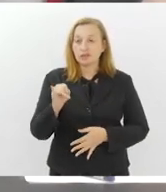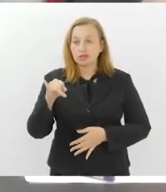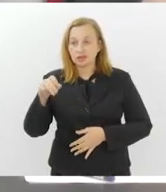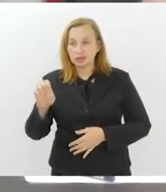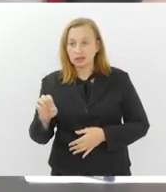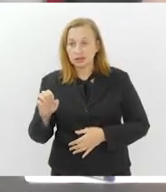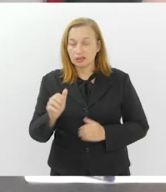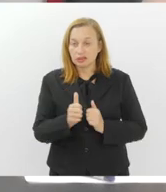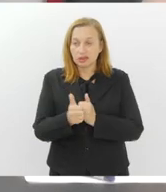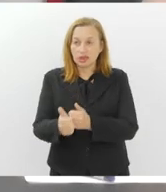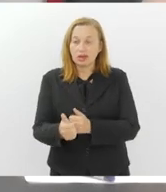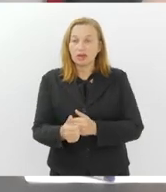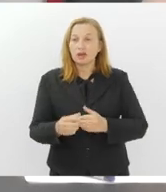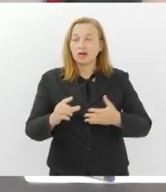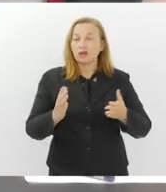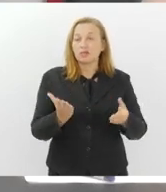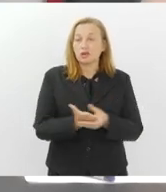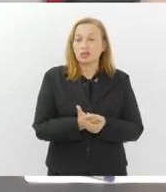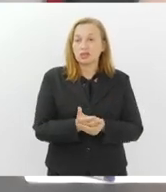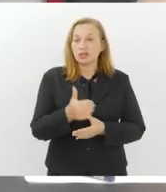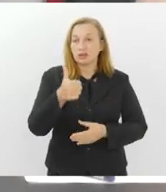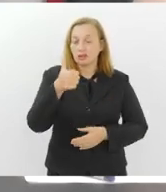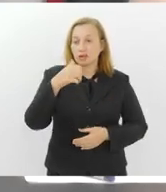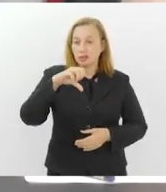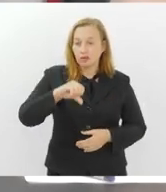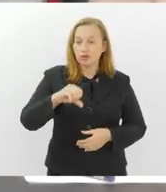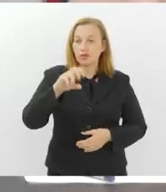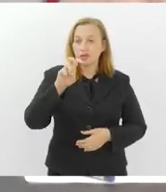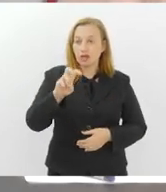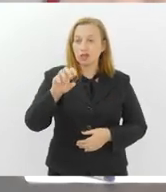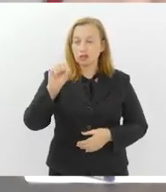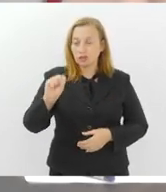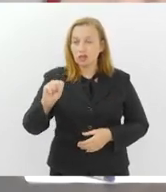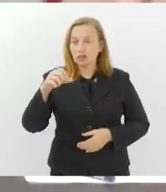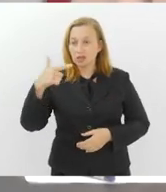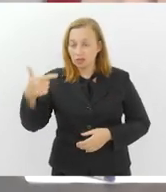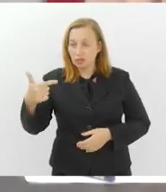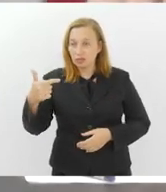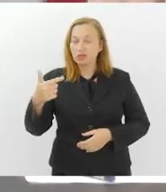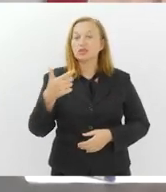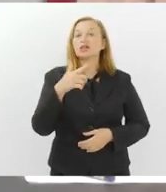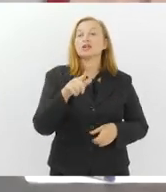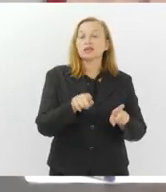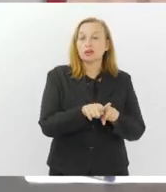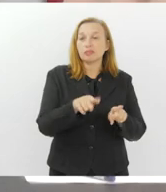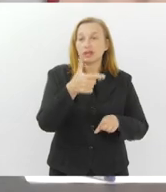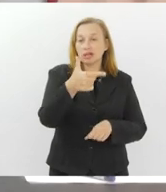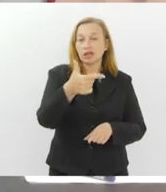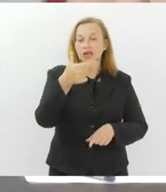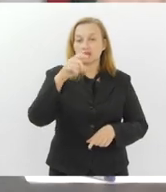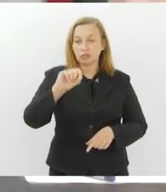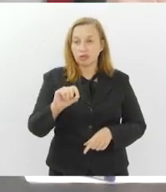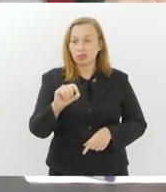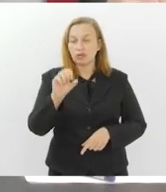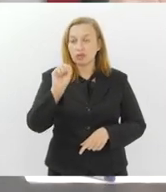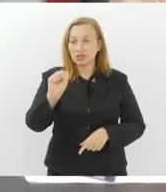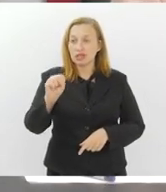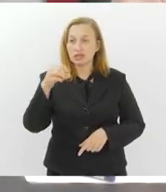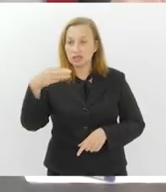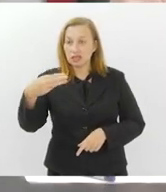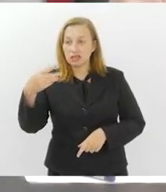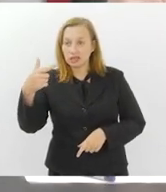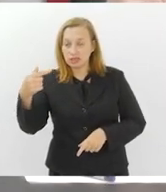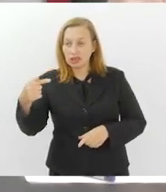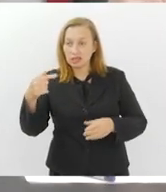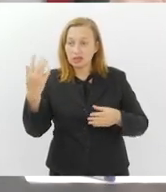processos número 9.582 e 2024 e 10.637, ambos foram